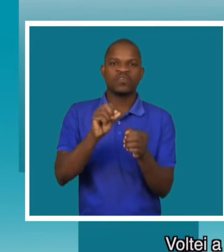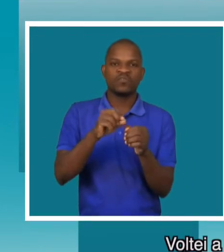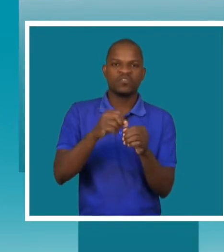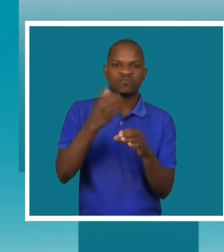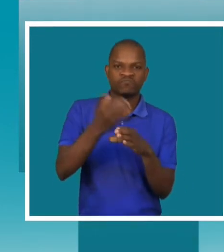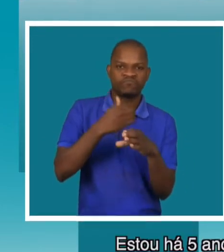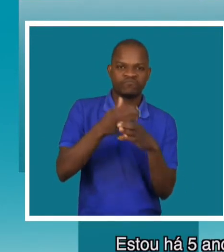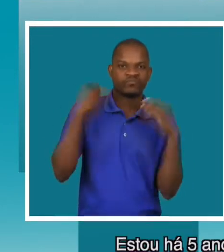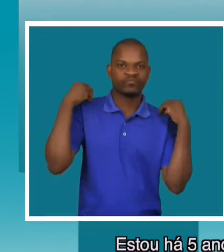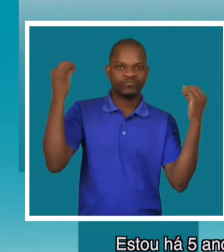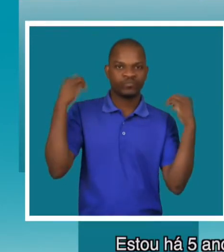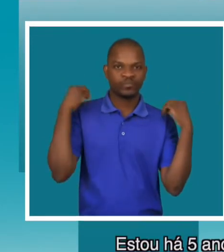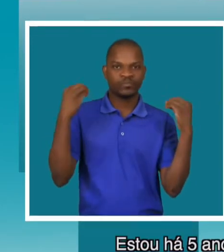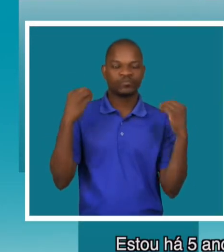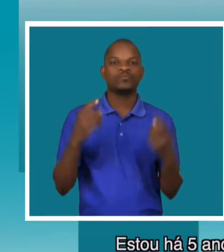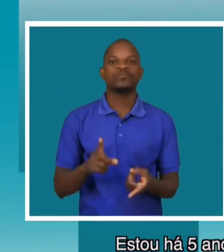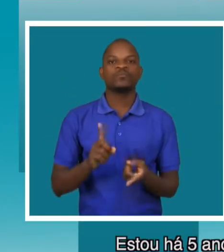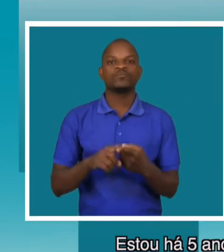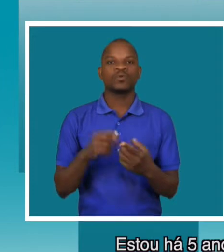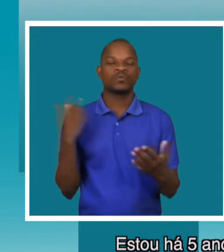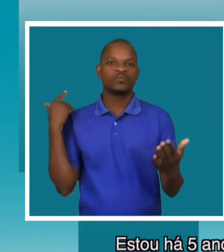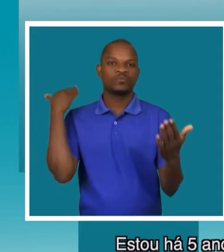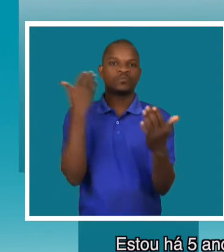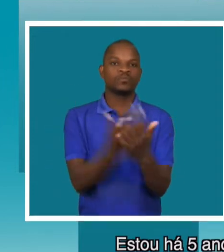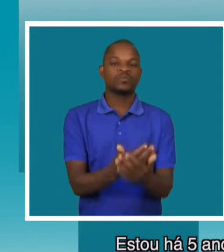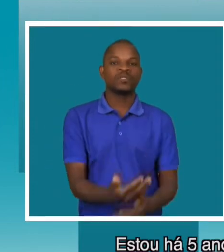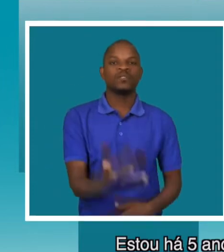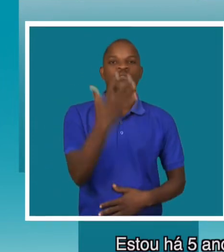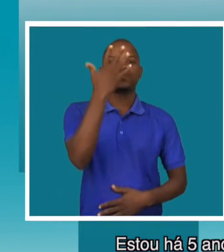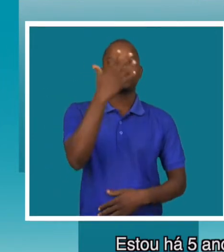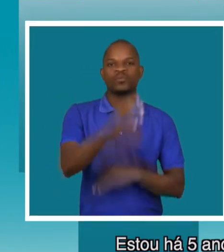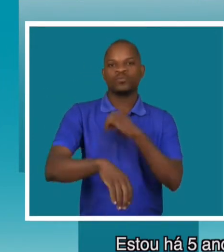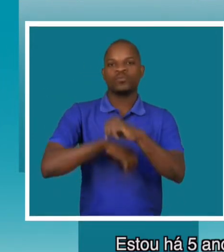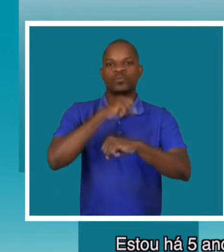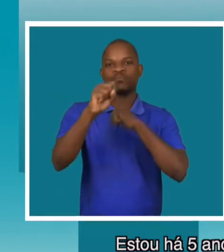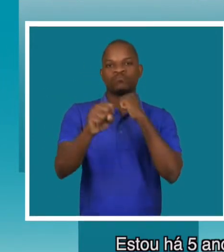exercício. Estou há 5 anos mesmo, deitado,